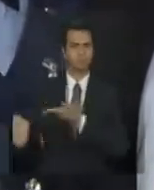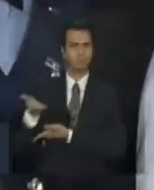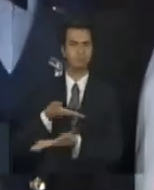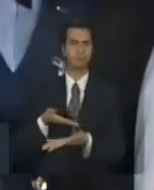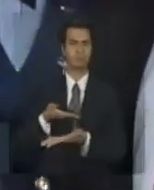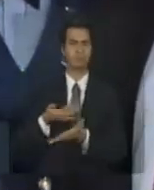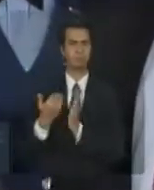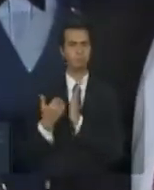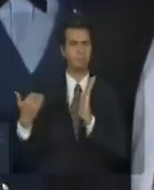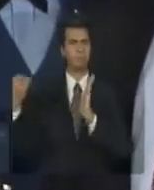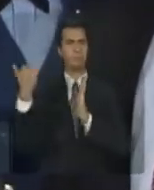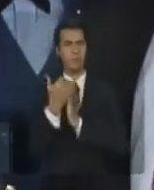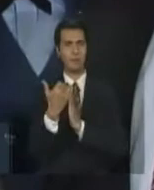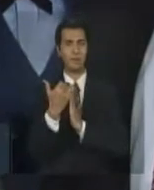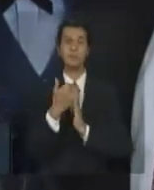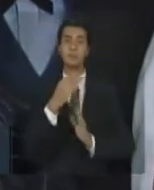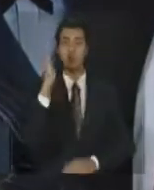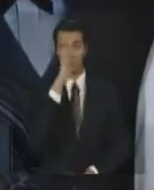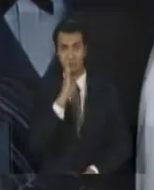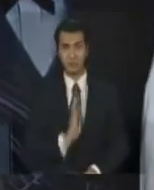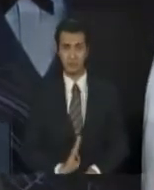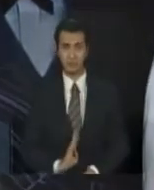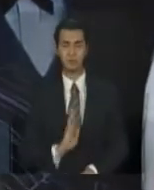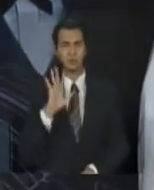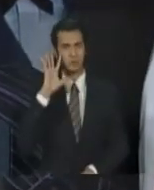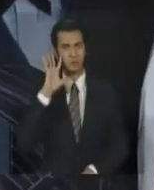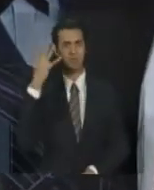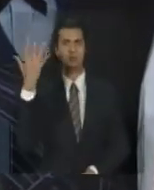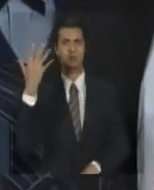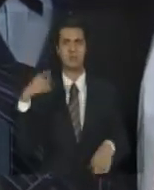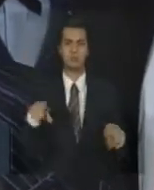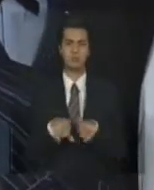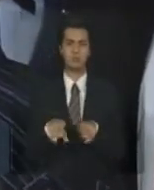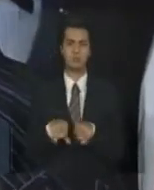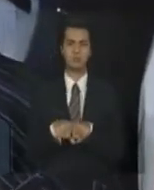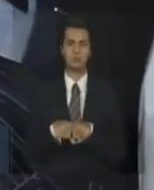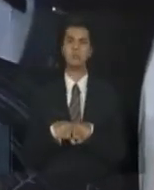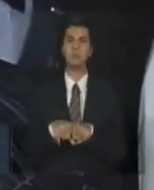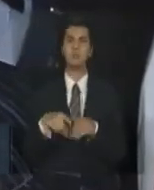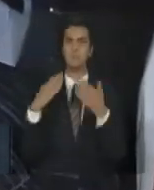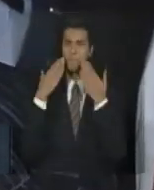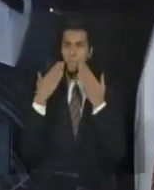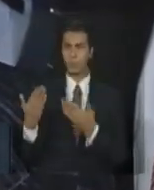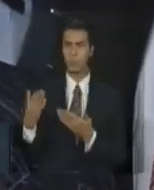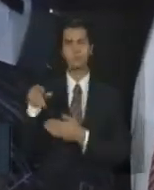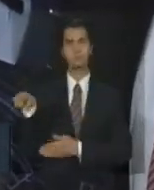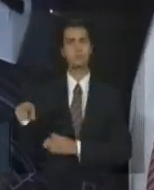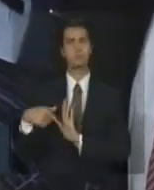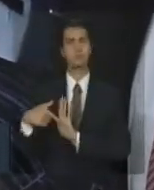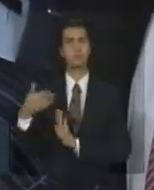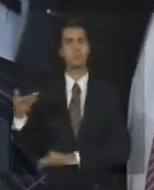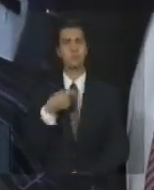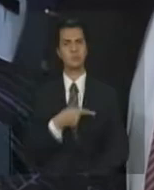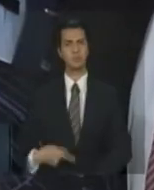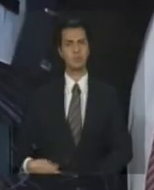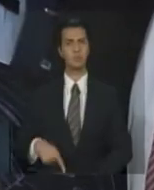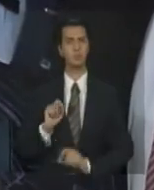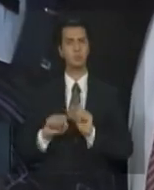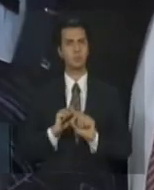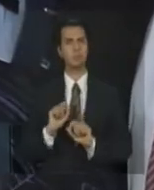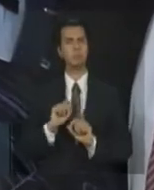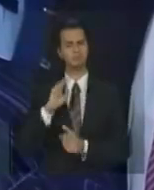o Brasil definiu também perante ao presidente a importância que o Brasil atribui